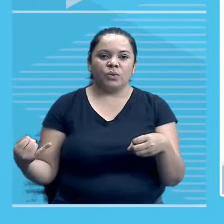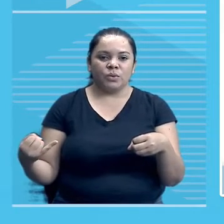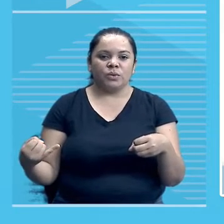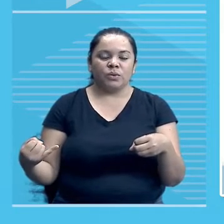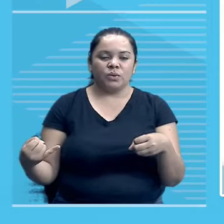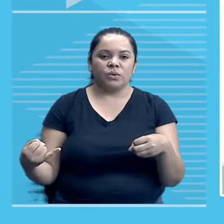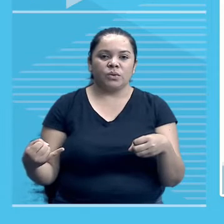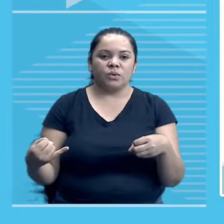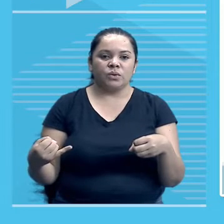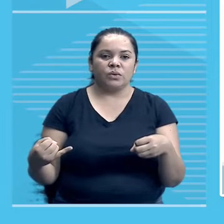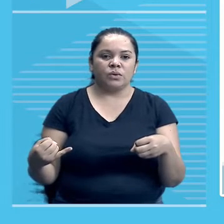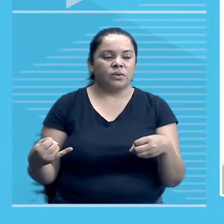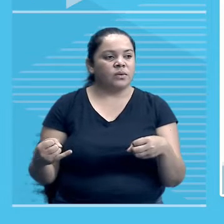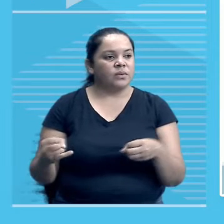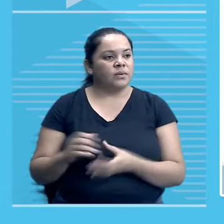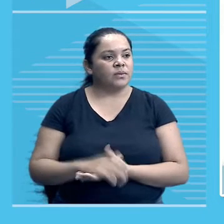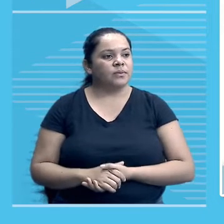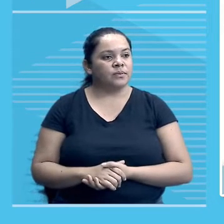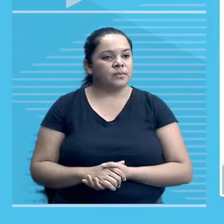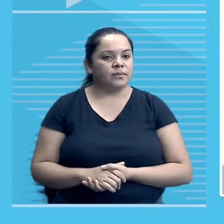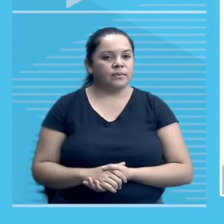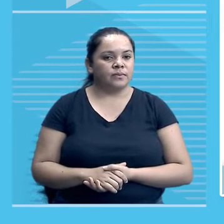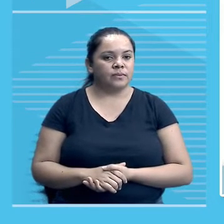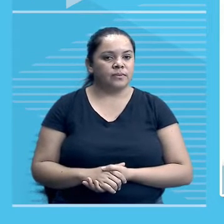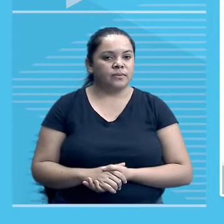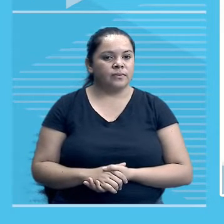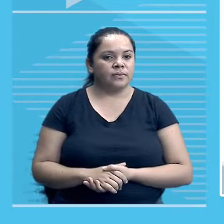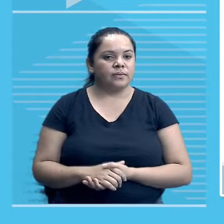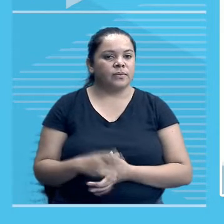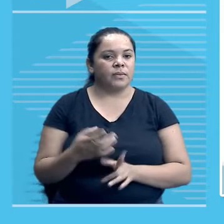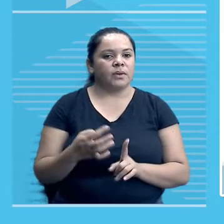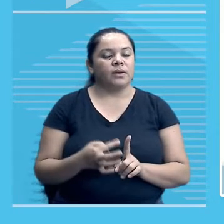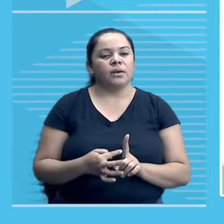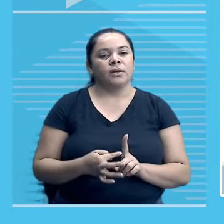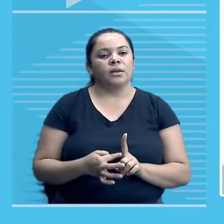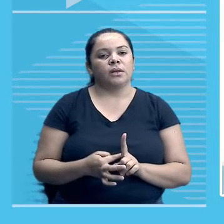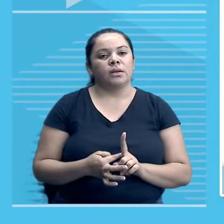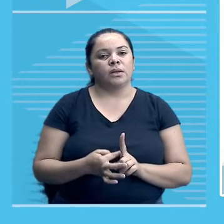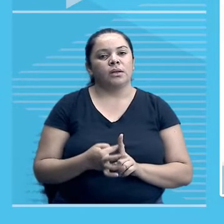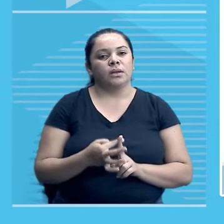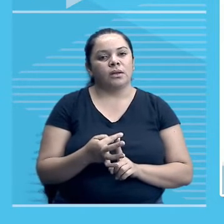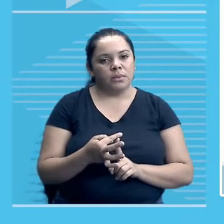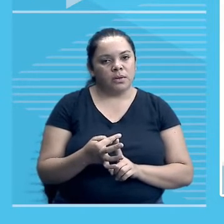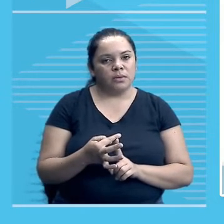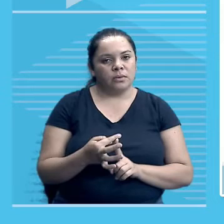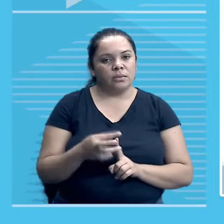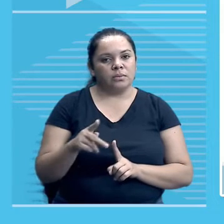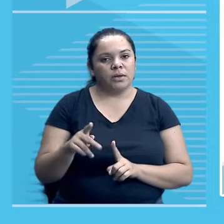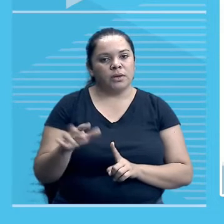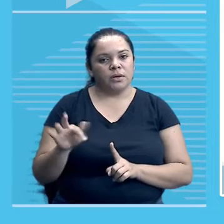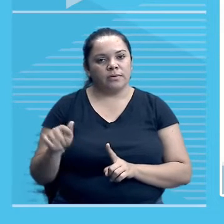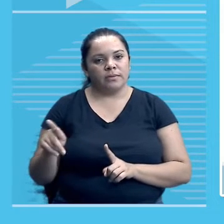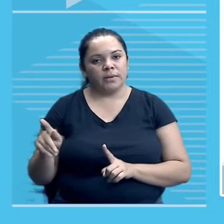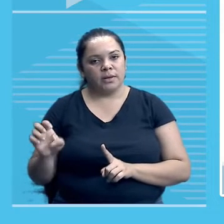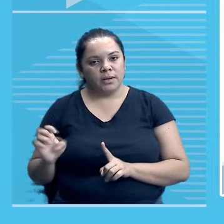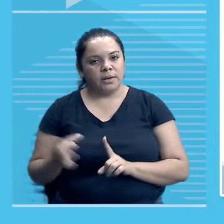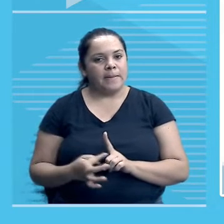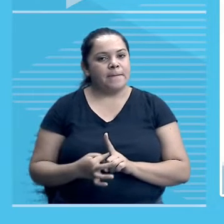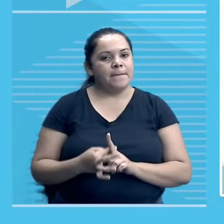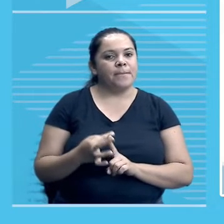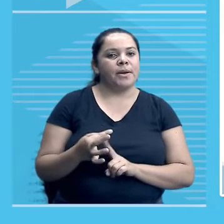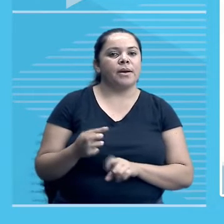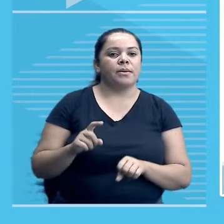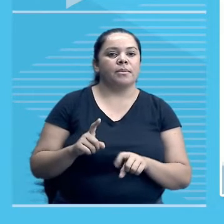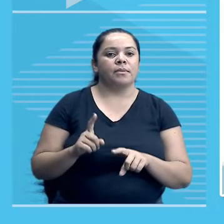Sofrem fusão, ebulição e alta temperatura, então apresenta ponto de fusão e ponto de ebulição elevado por serem compostos